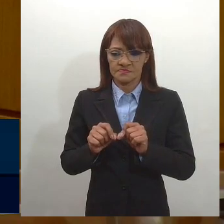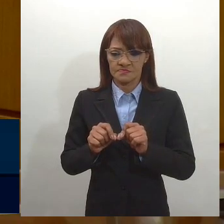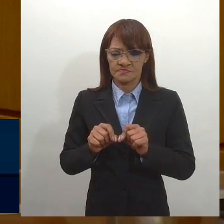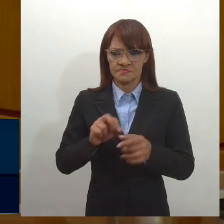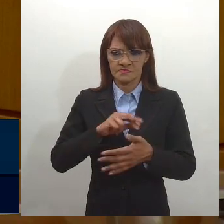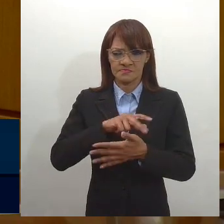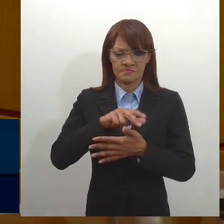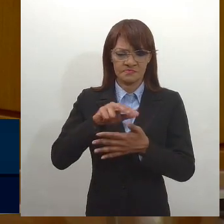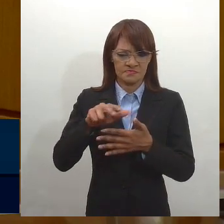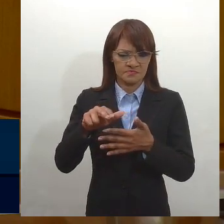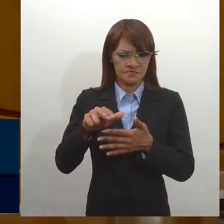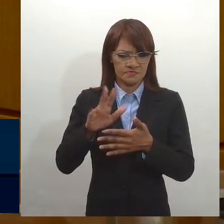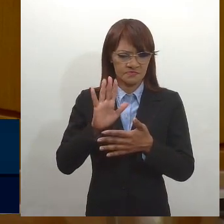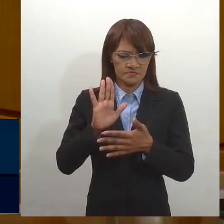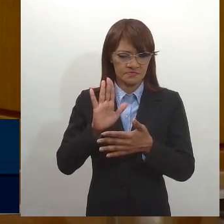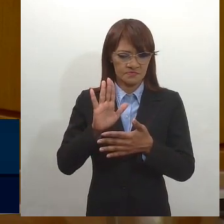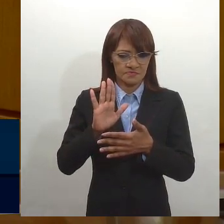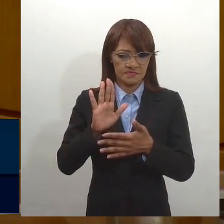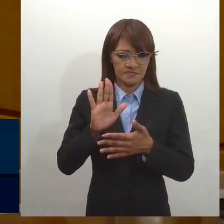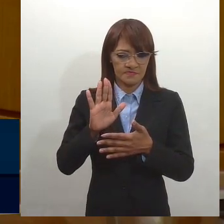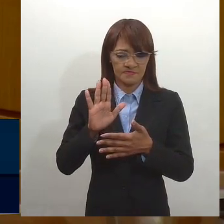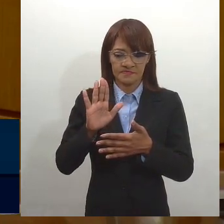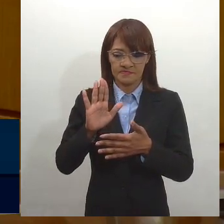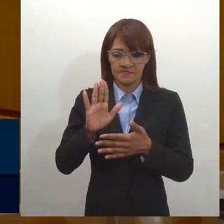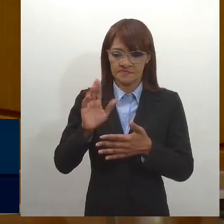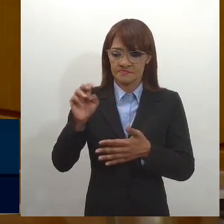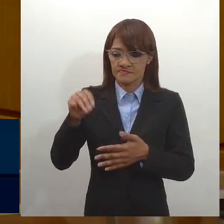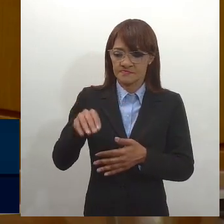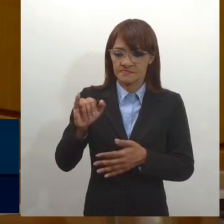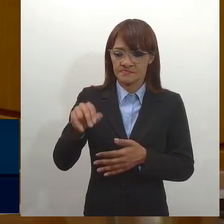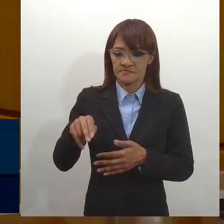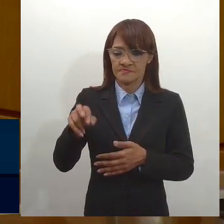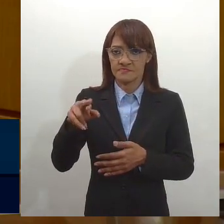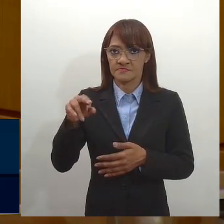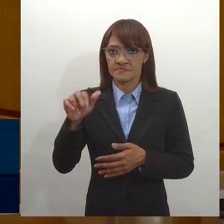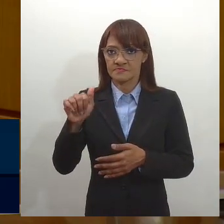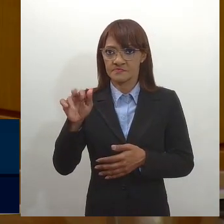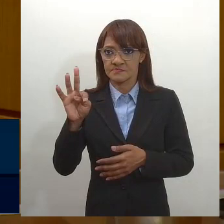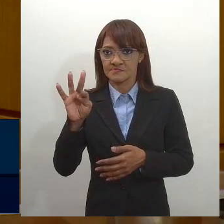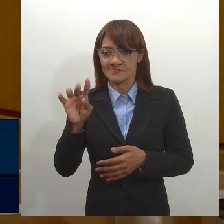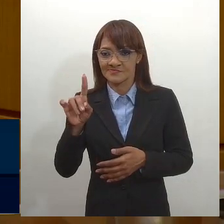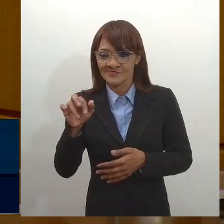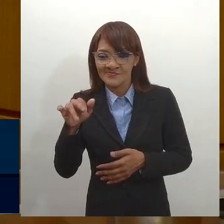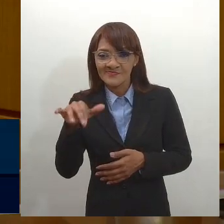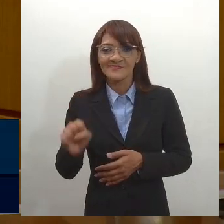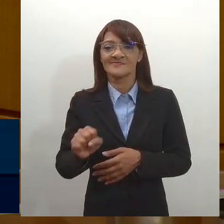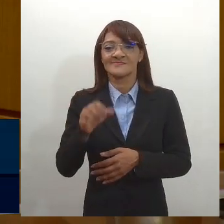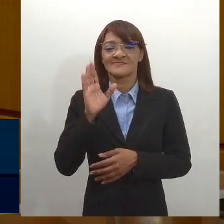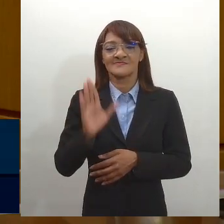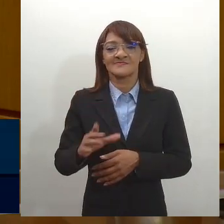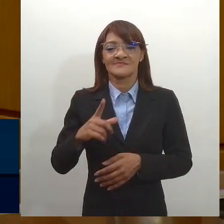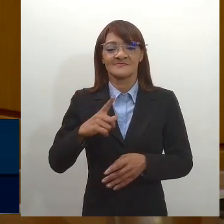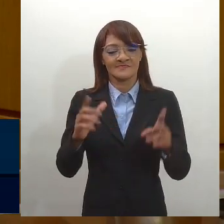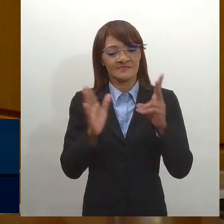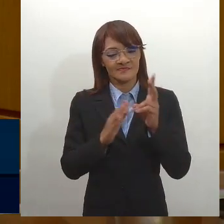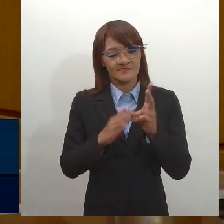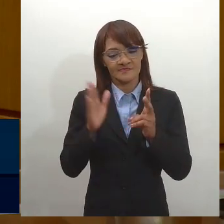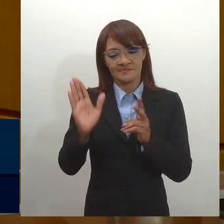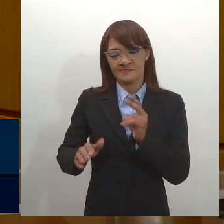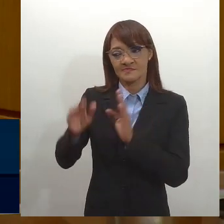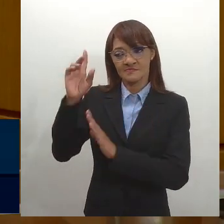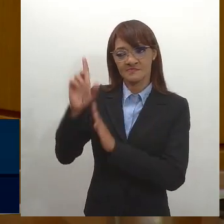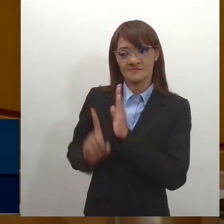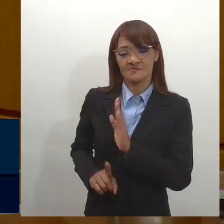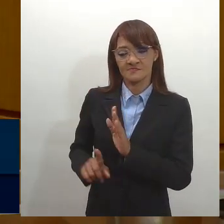mineradores de terras, estabelece que os indígenas somente teriam direito às terras que estavam em sua posse